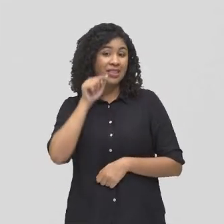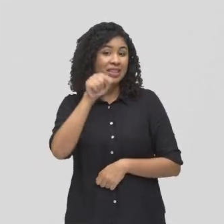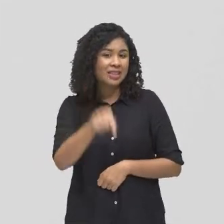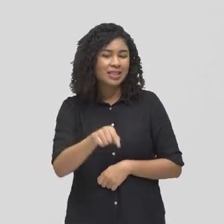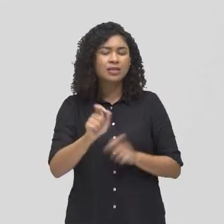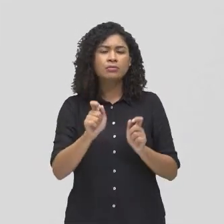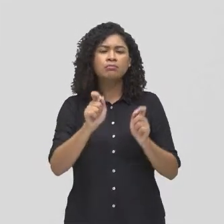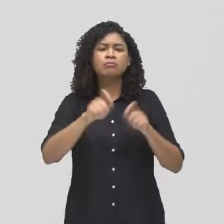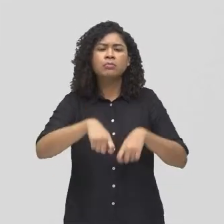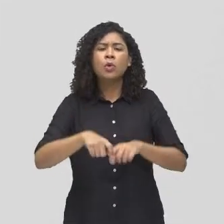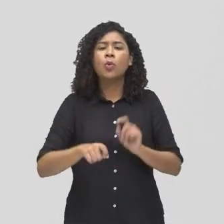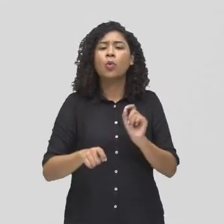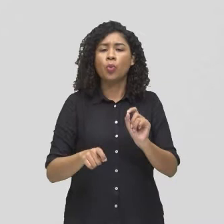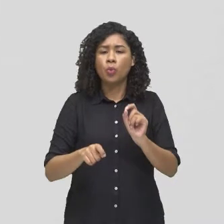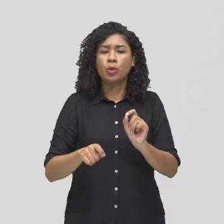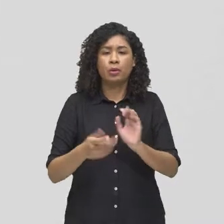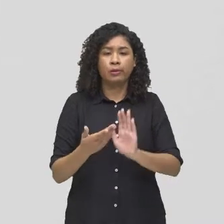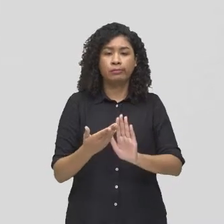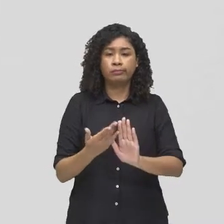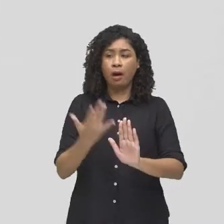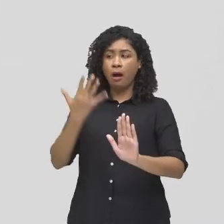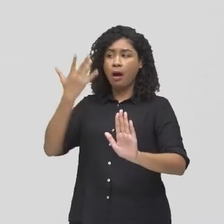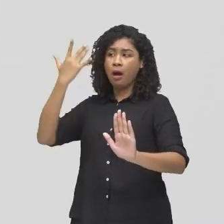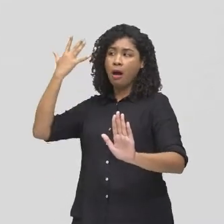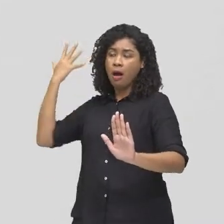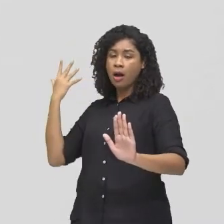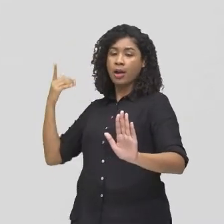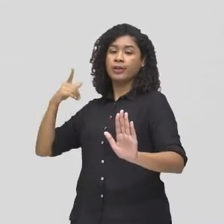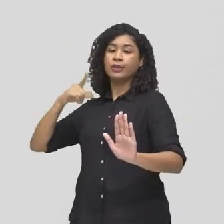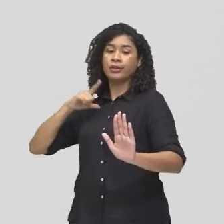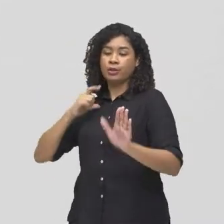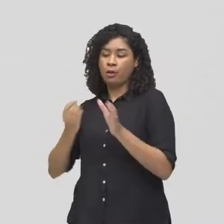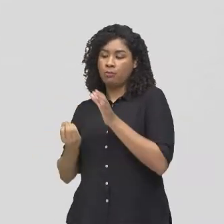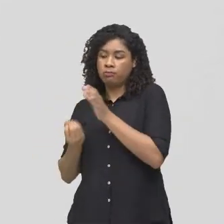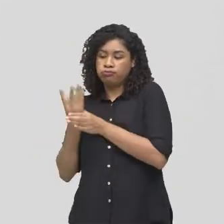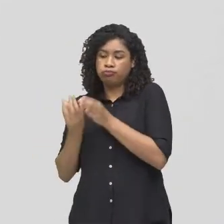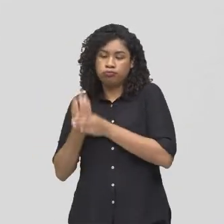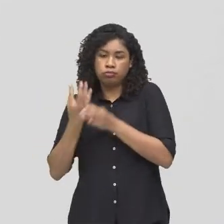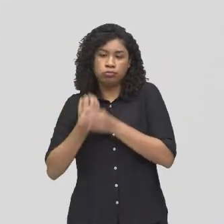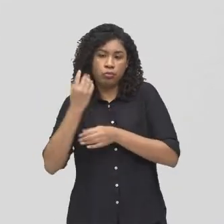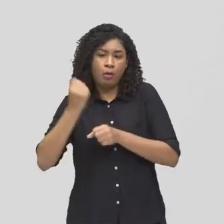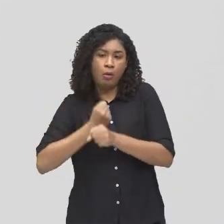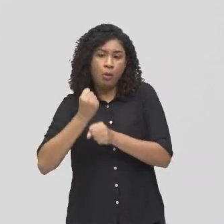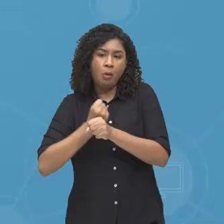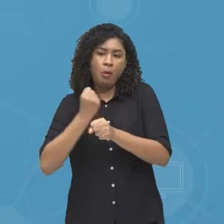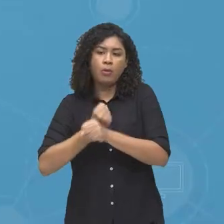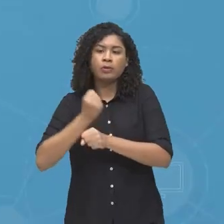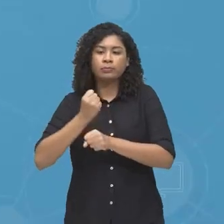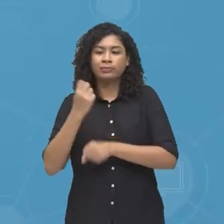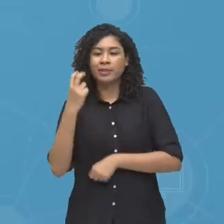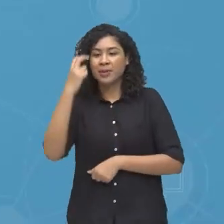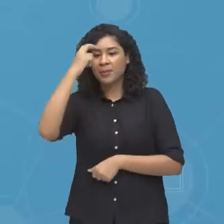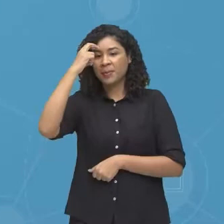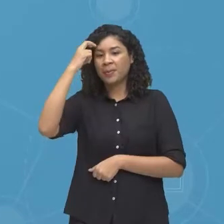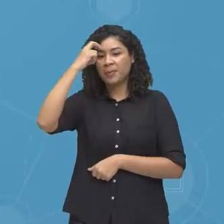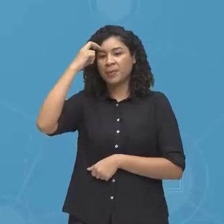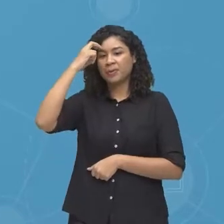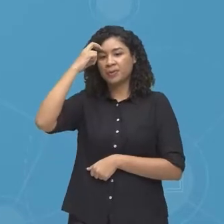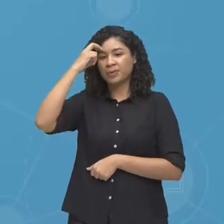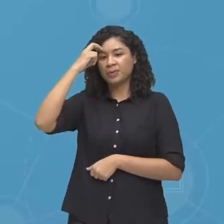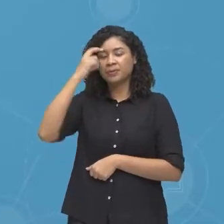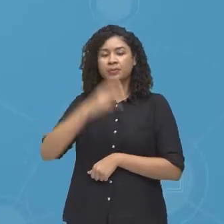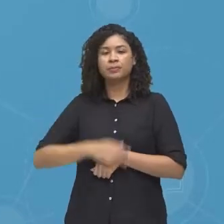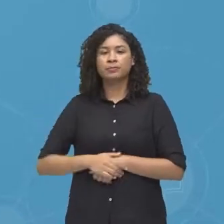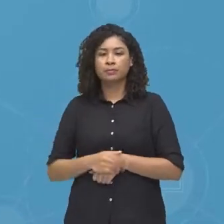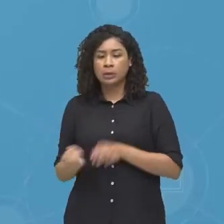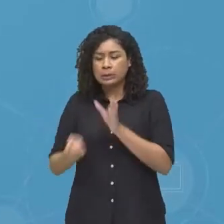reflexo do quê? Da produção cultural. E a religião é parte disso. A religião é parte do